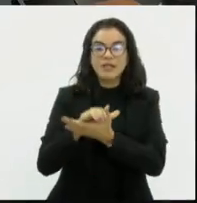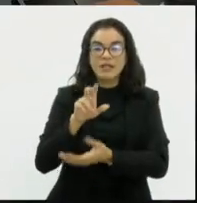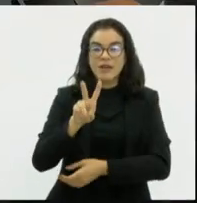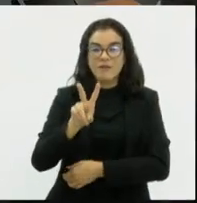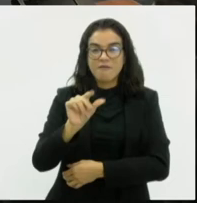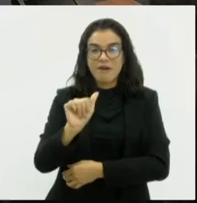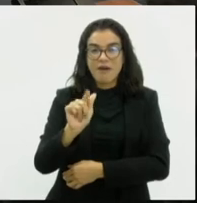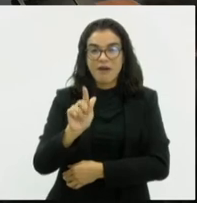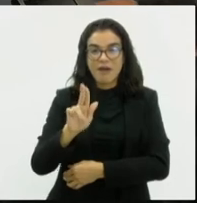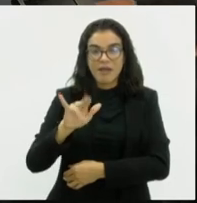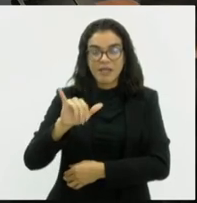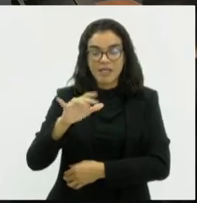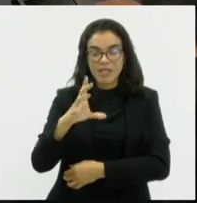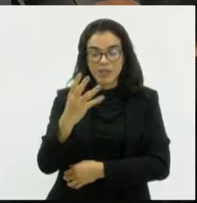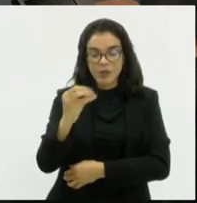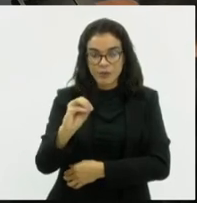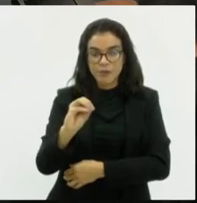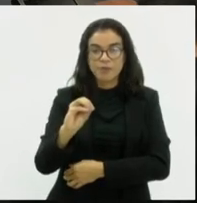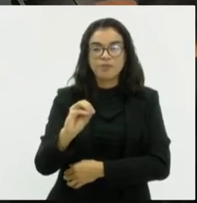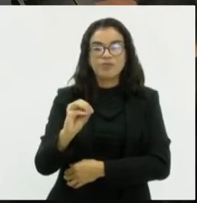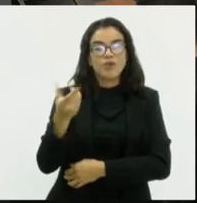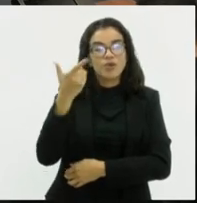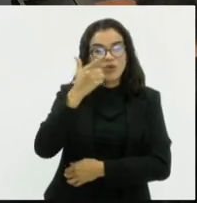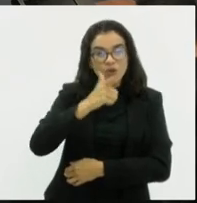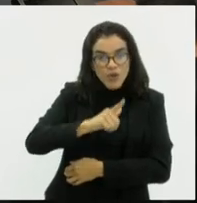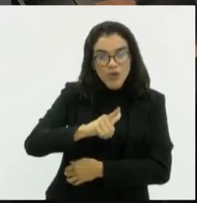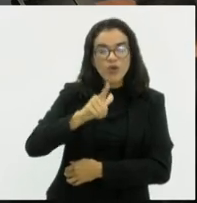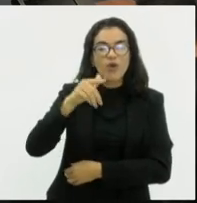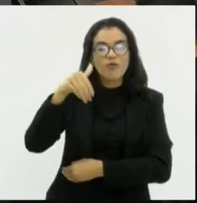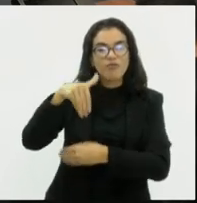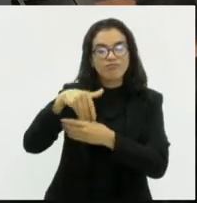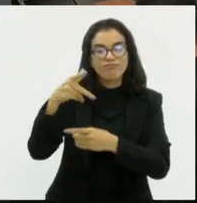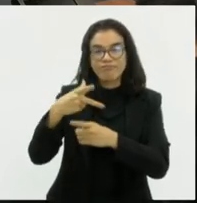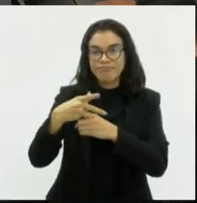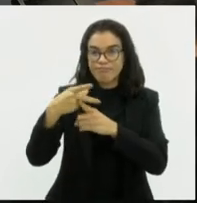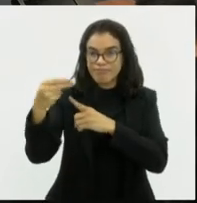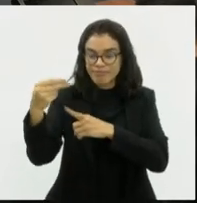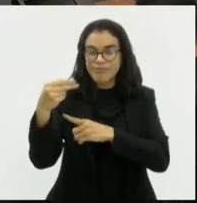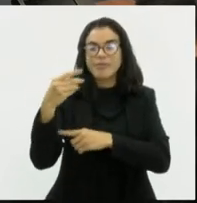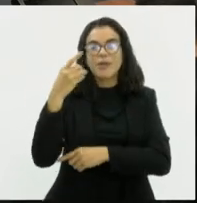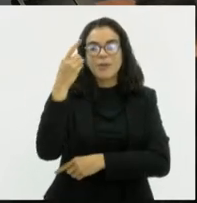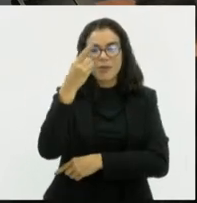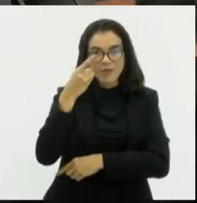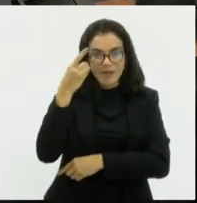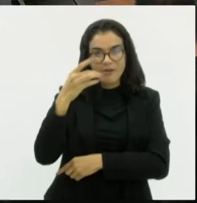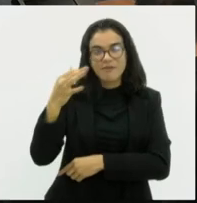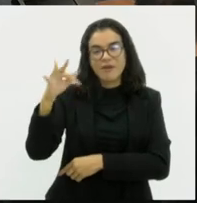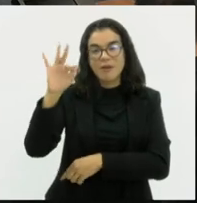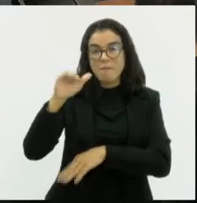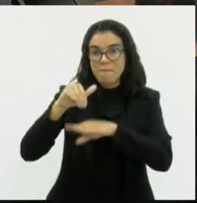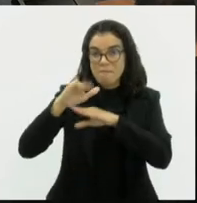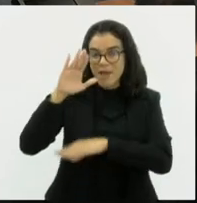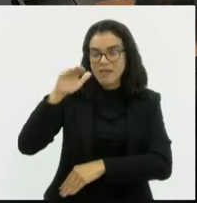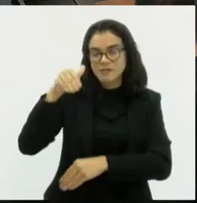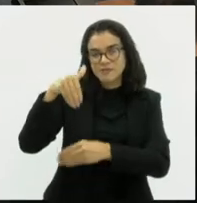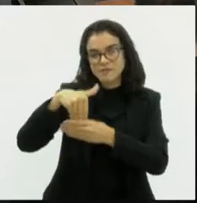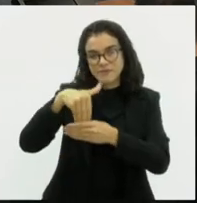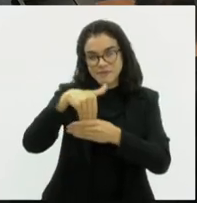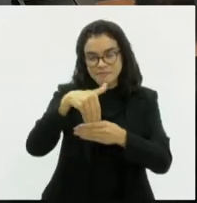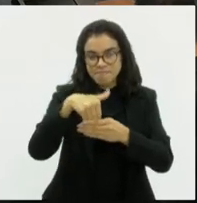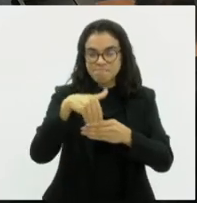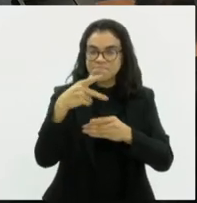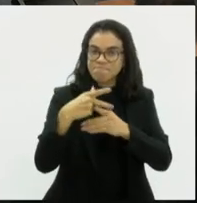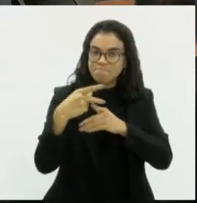Em 2022, reeleita deputada federal, novamente como a mais votada do estado do Rio de Janeiro,